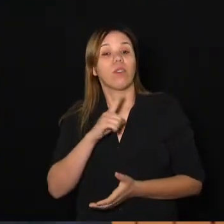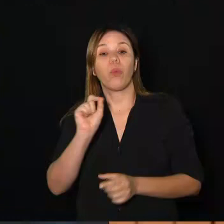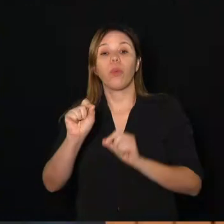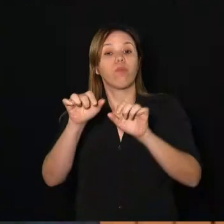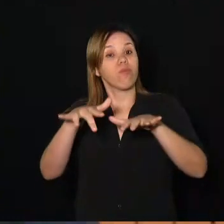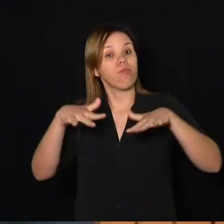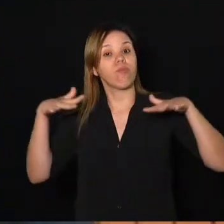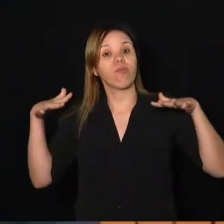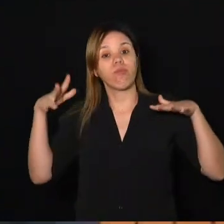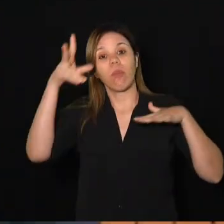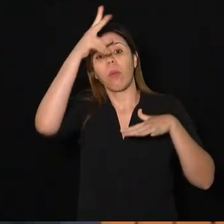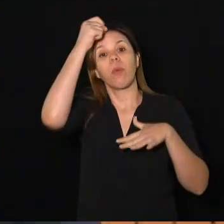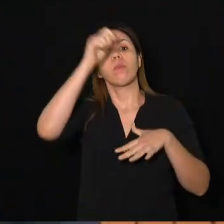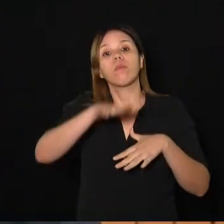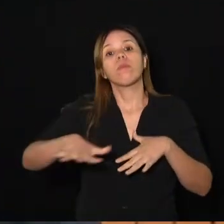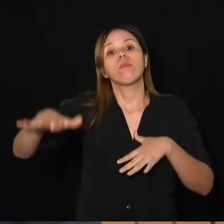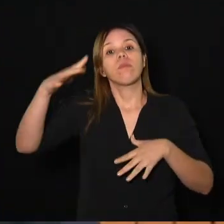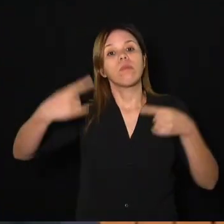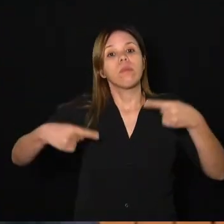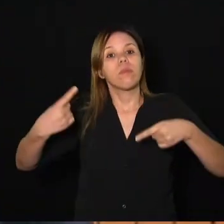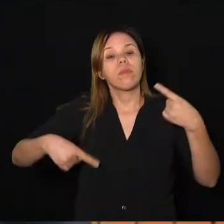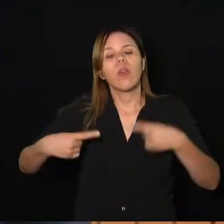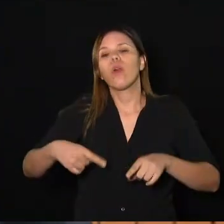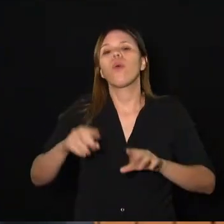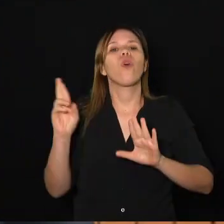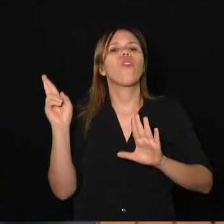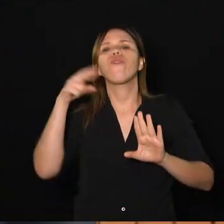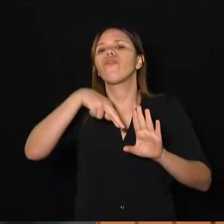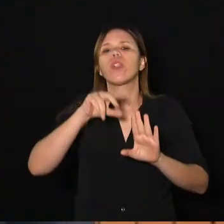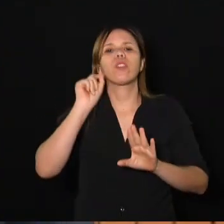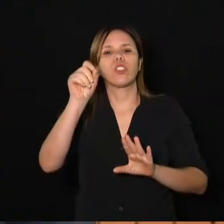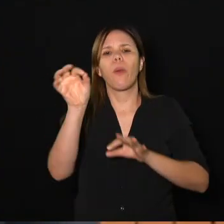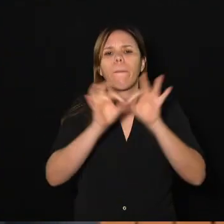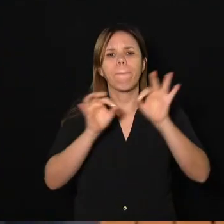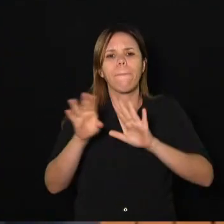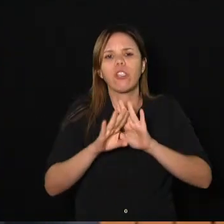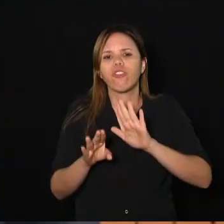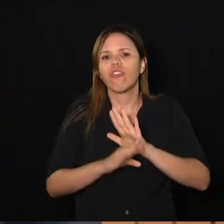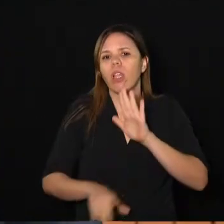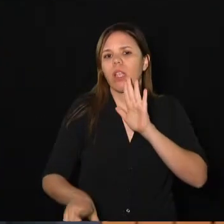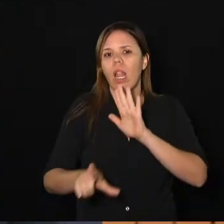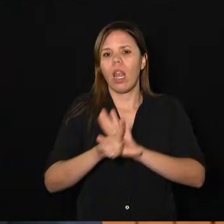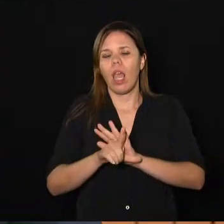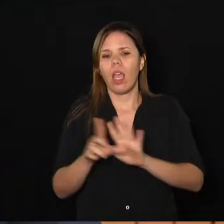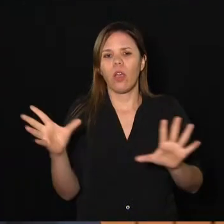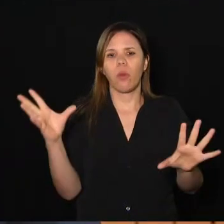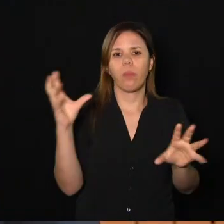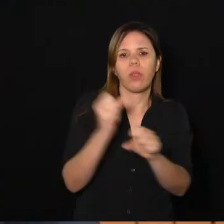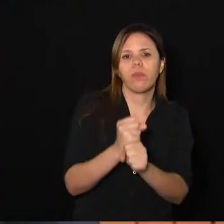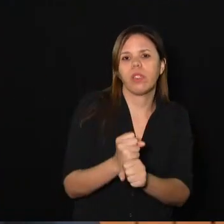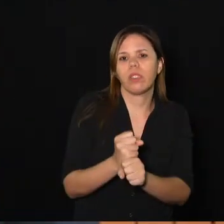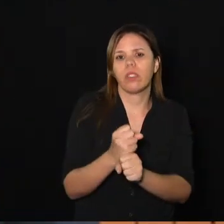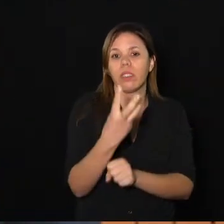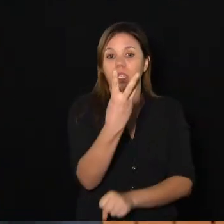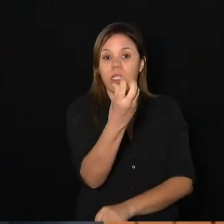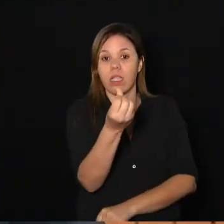pública referente ao projeto de lei complementar nº 36, barra 2018